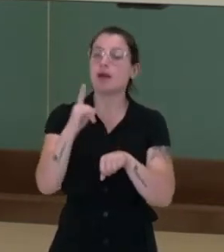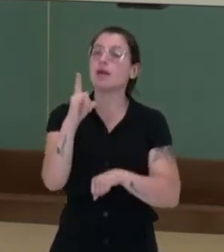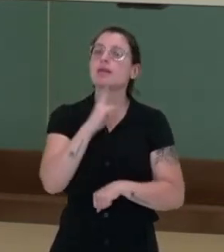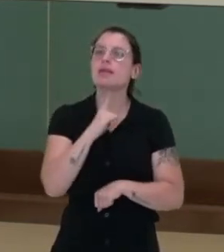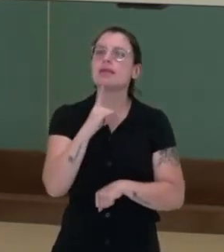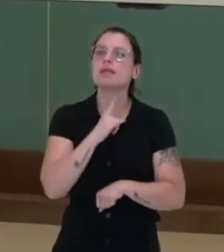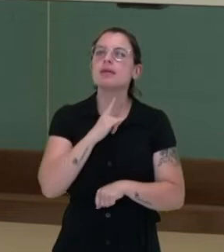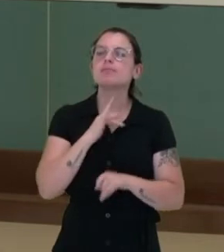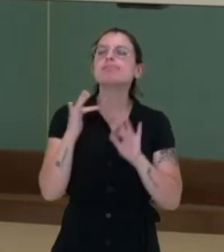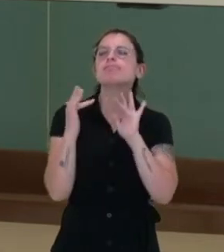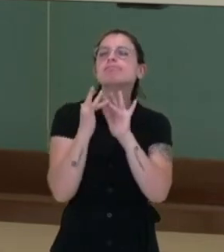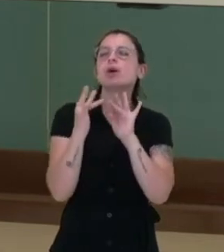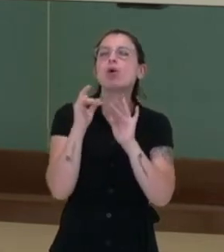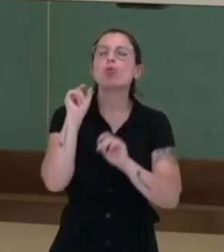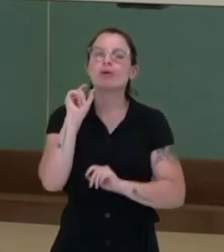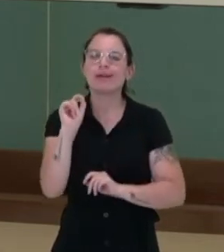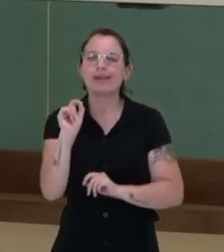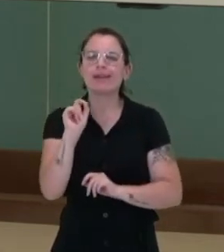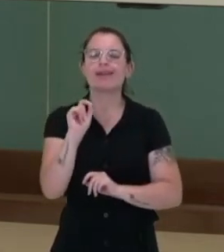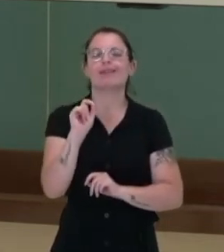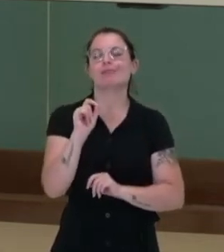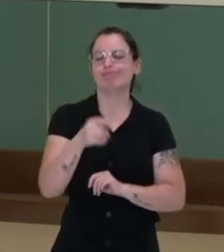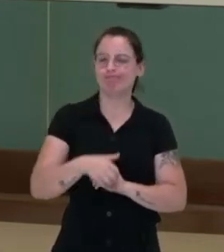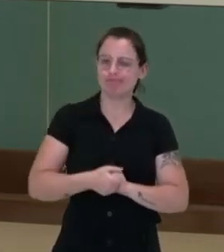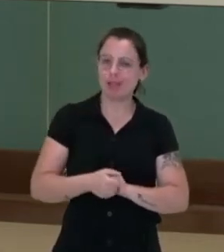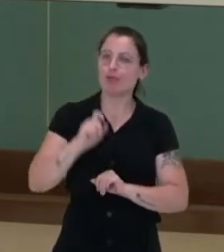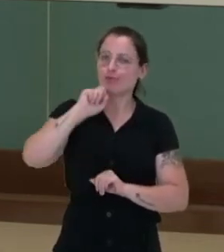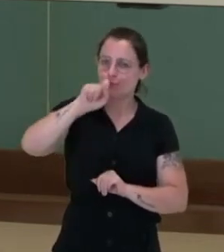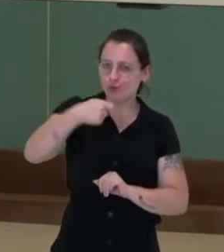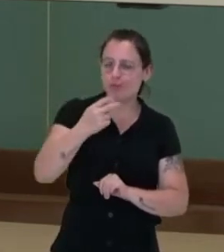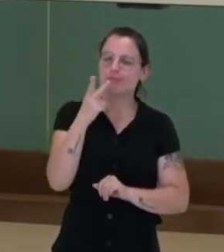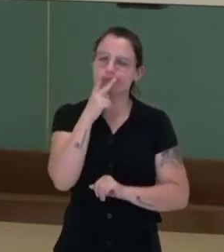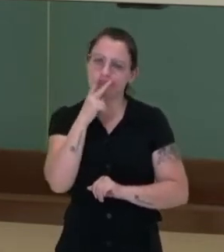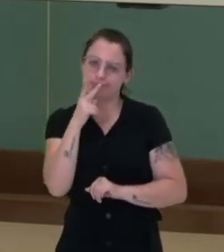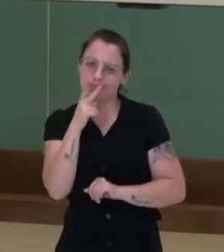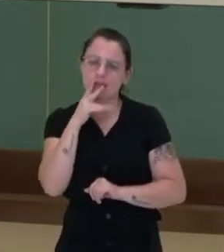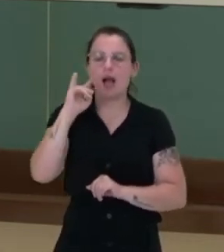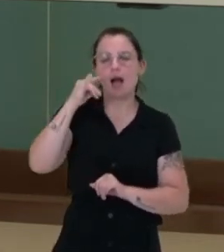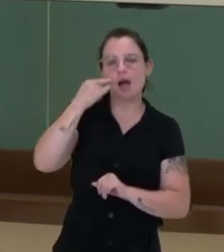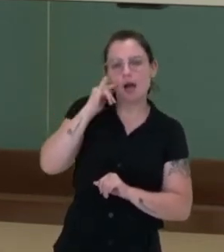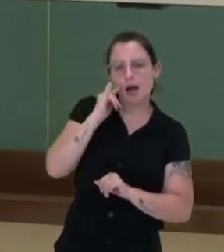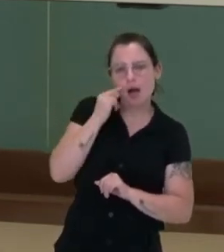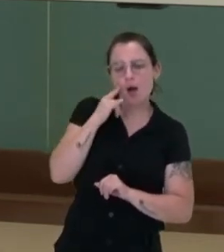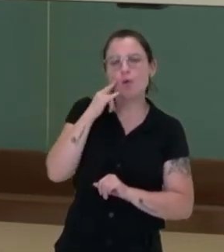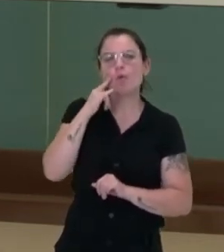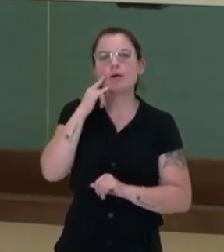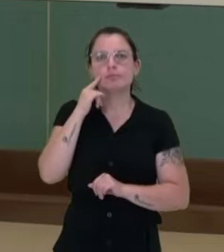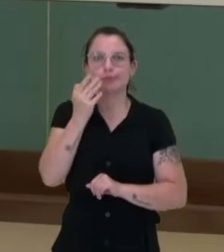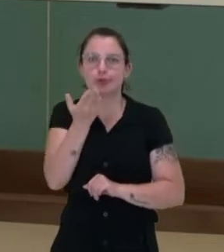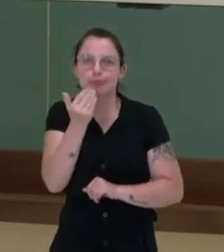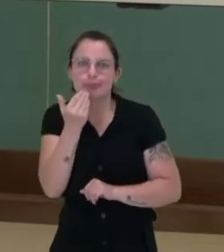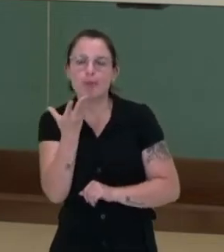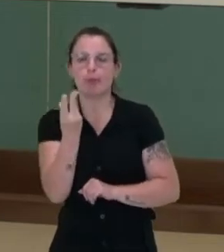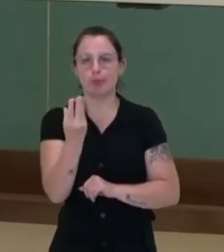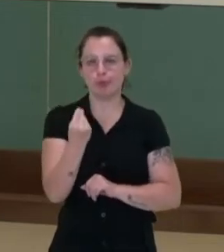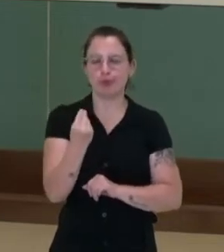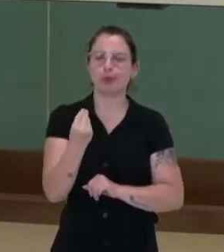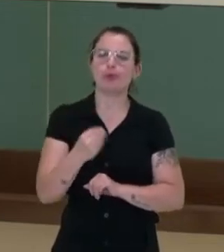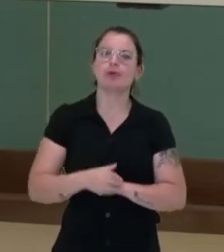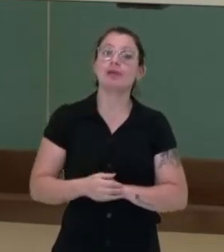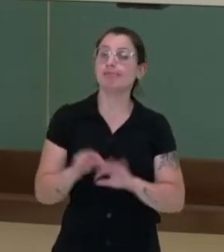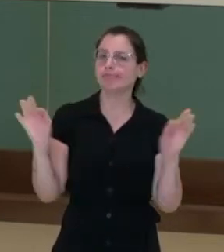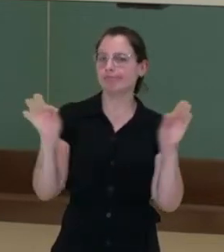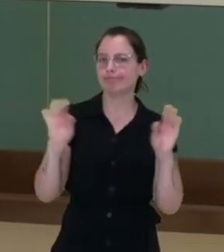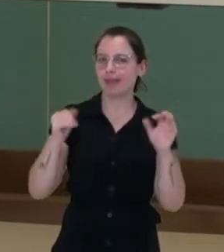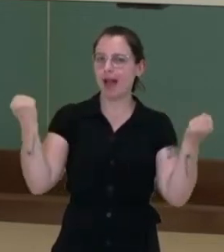algumas substâncias, como o álcool ou o tabaco, e a não realização de atividades físicas. Então, nós